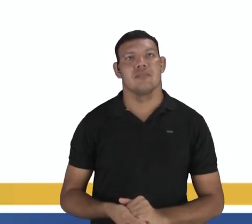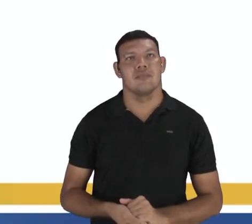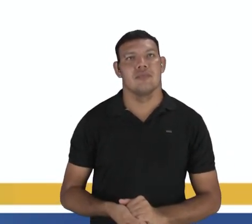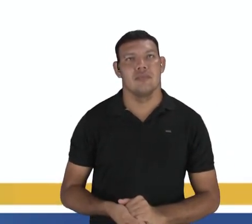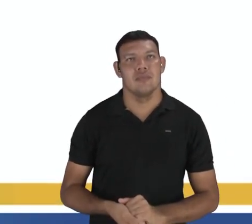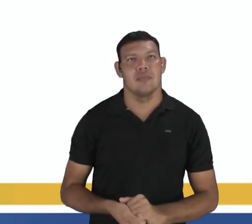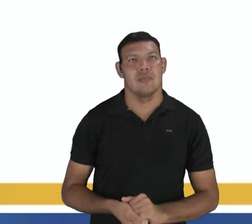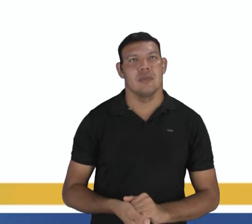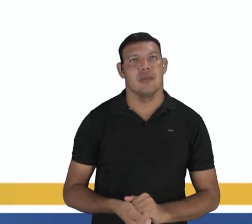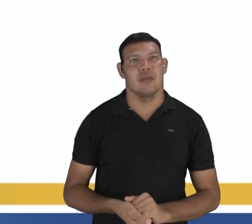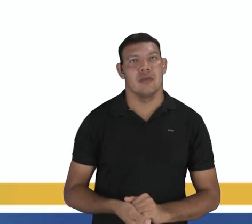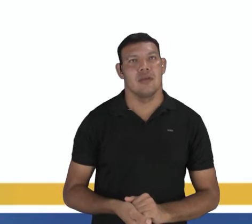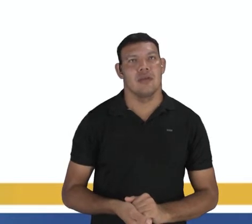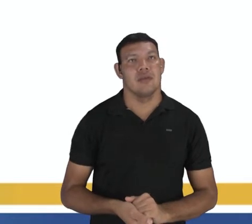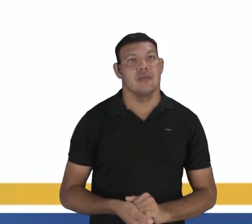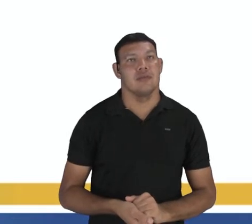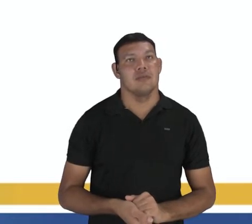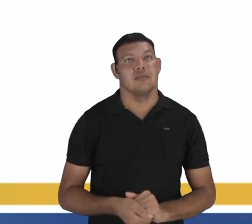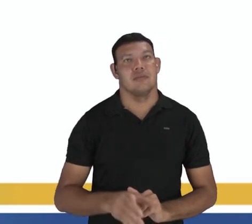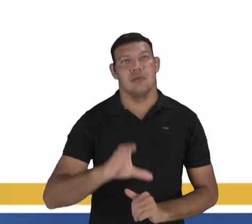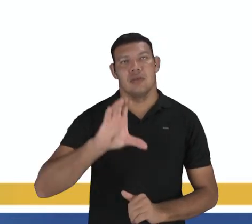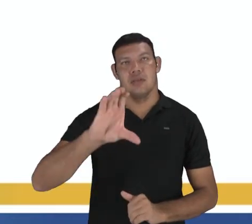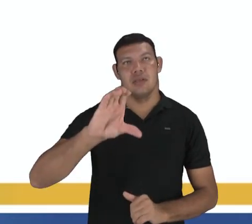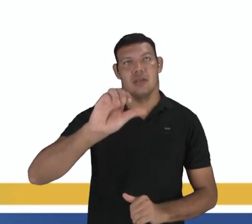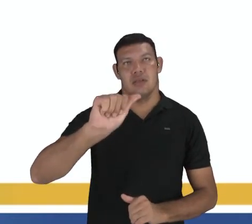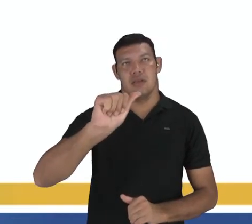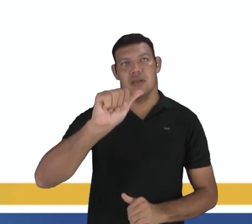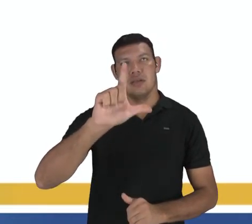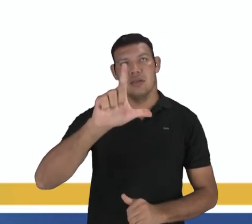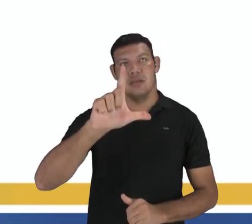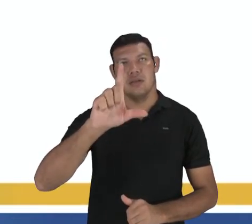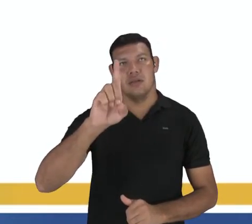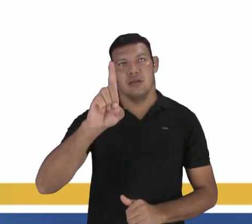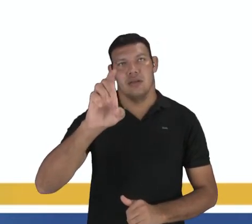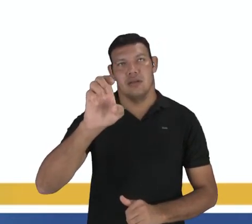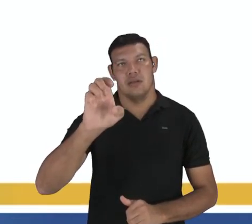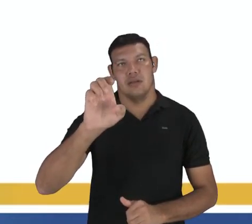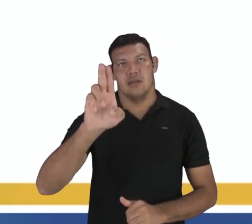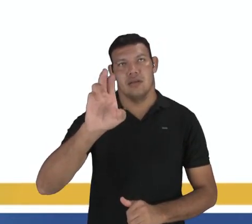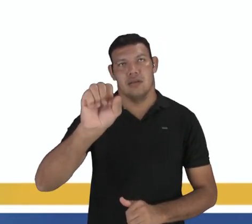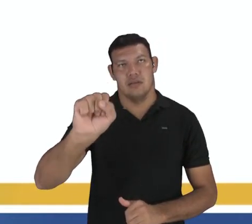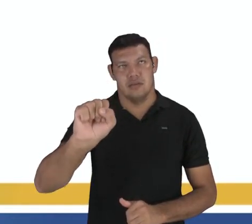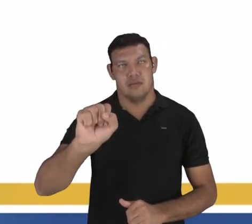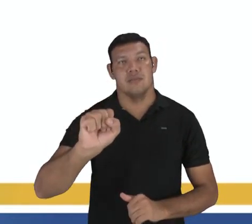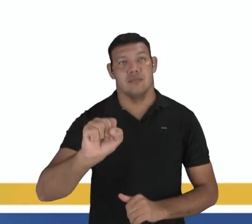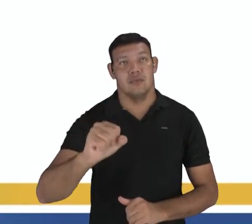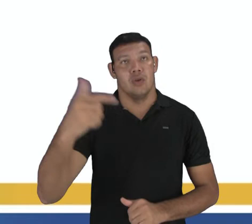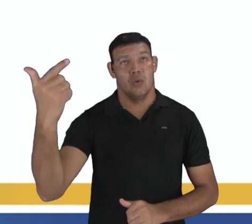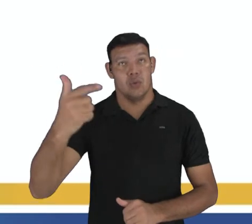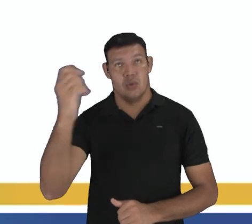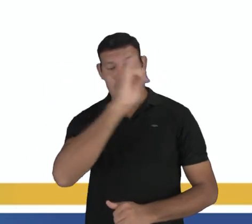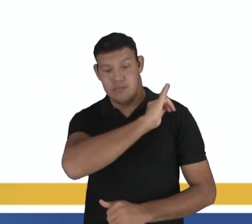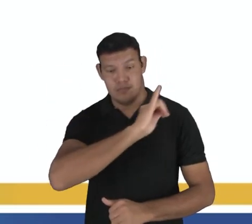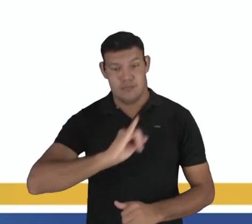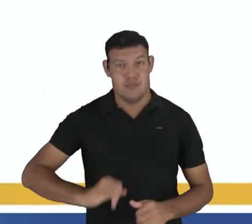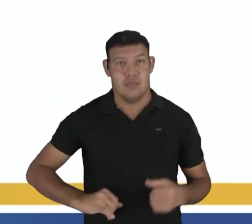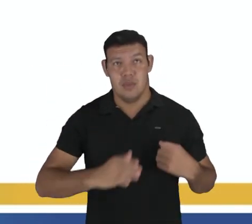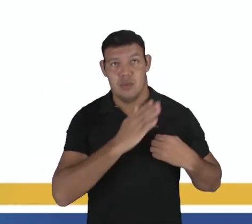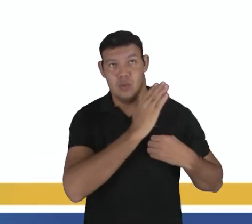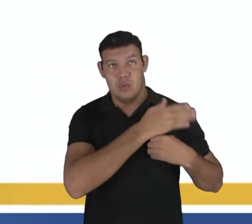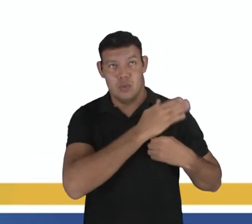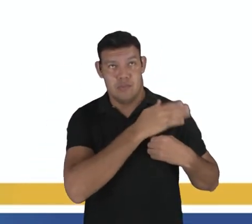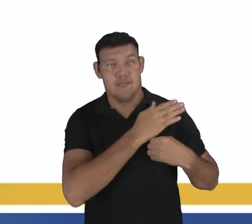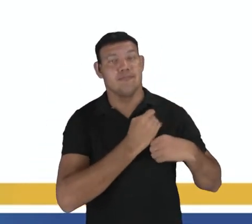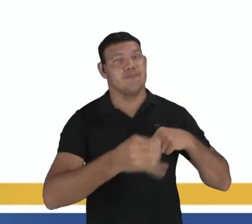tem novamente o segundo império babilônico, né? Que aí a gente vai ter a Babilônia novamente volta a ser